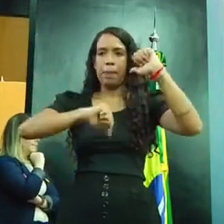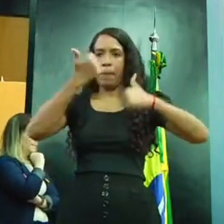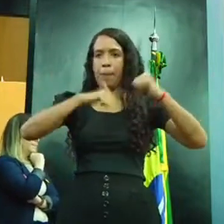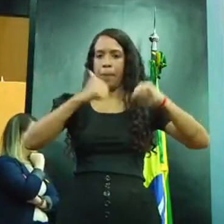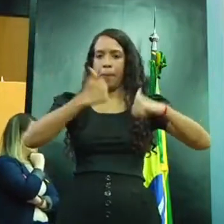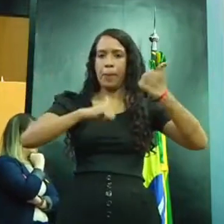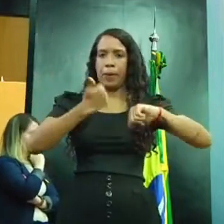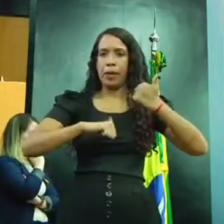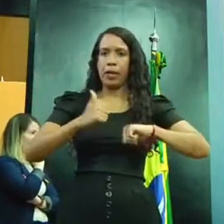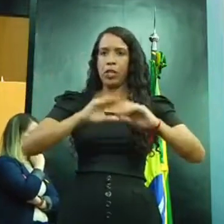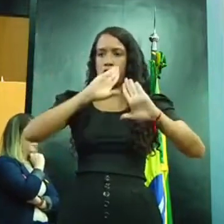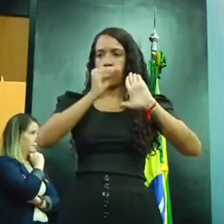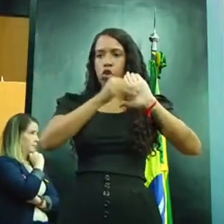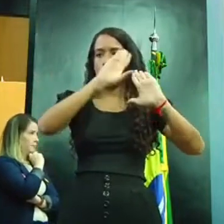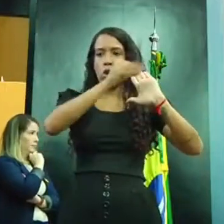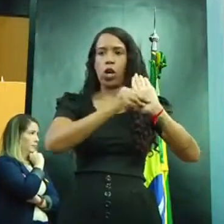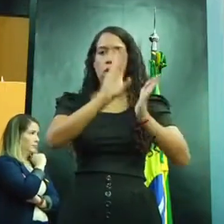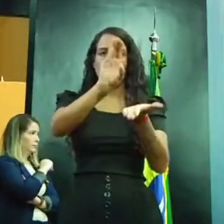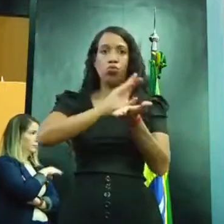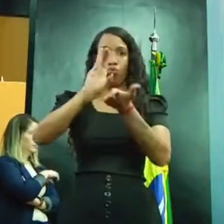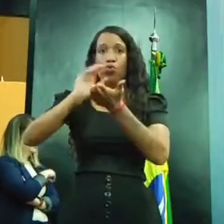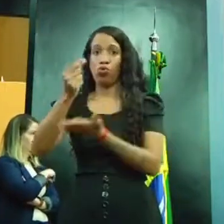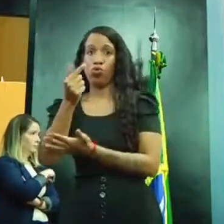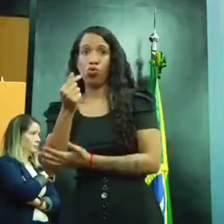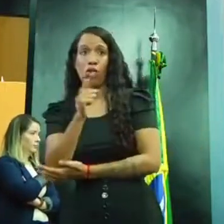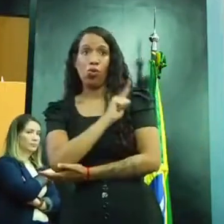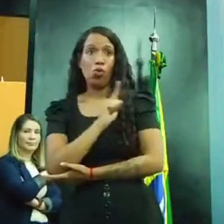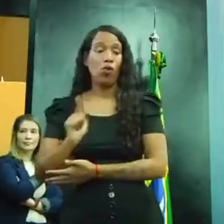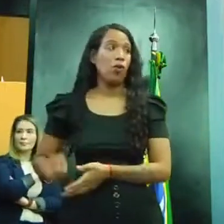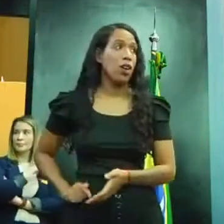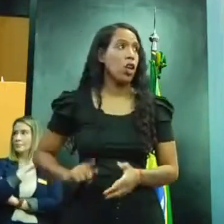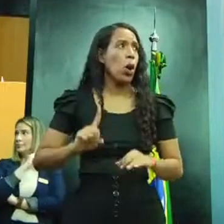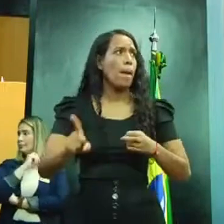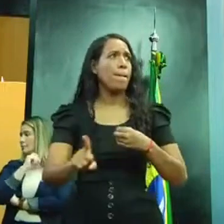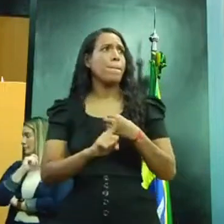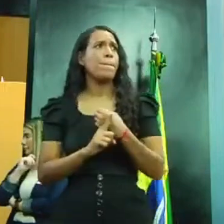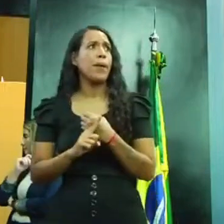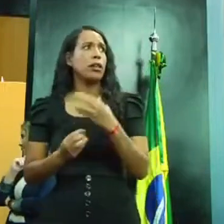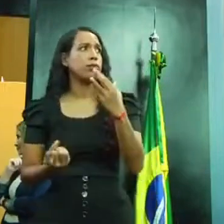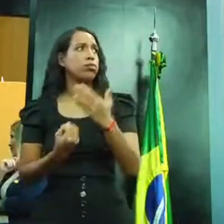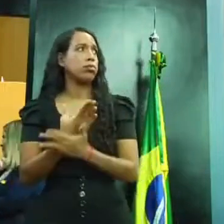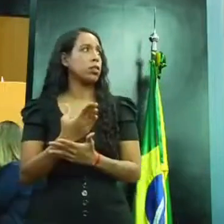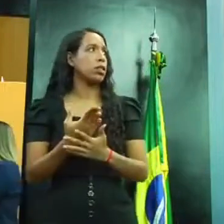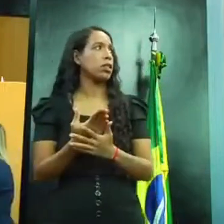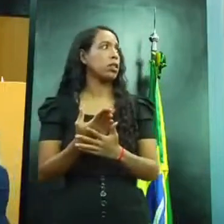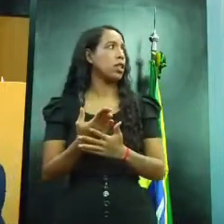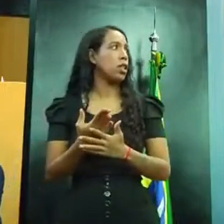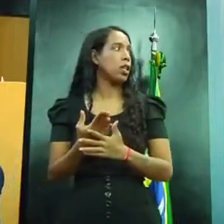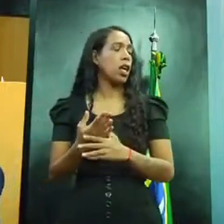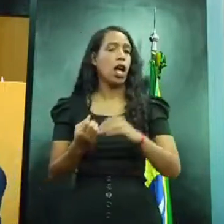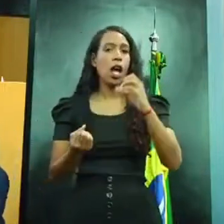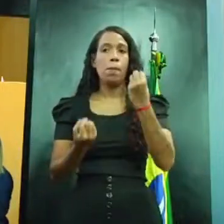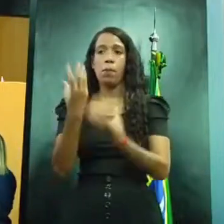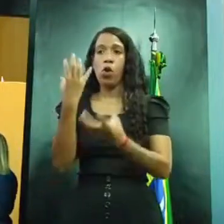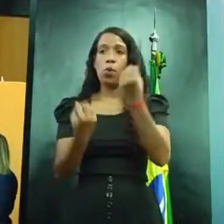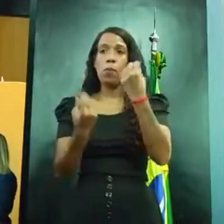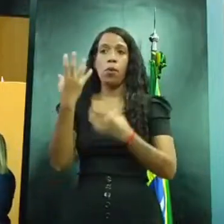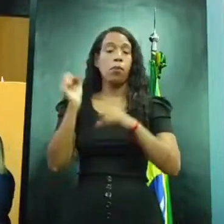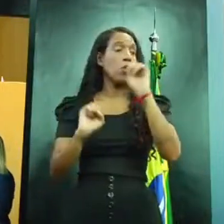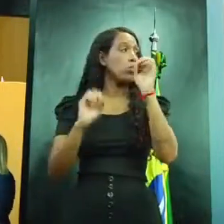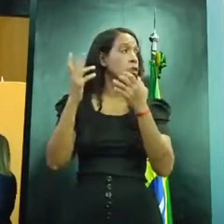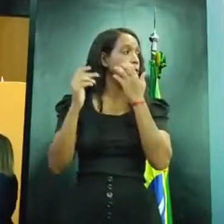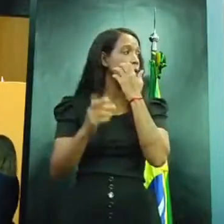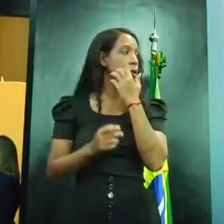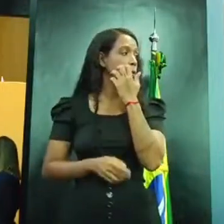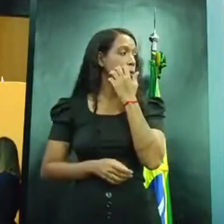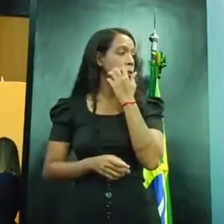a eficácia da aplicação do recurso público, o impacto no adensamento das cadeias produtivas. Pois bem,